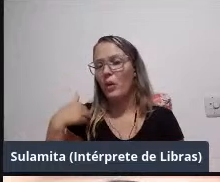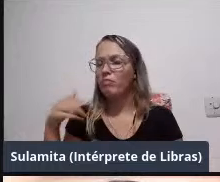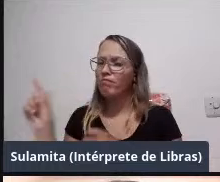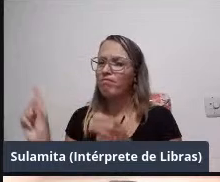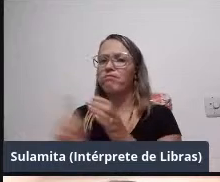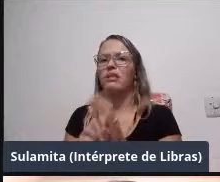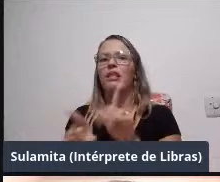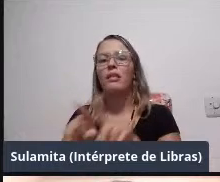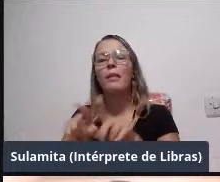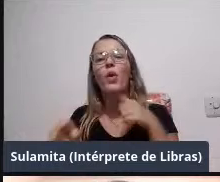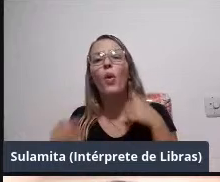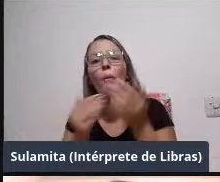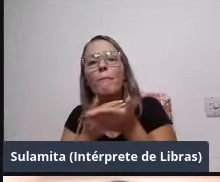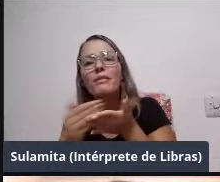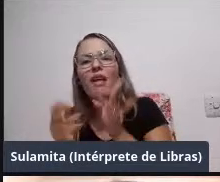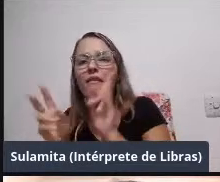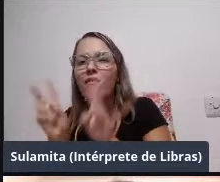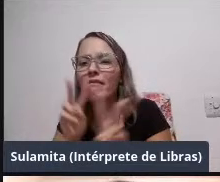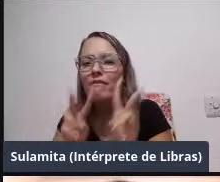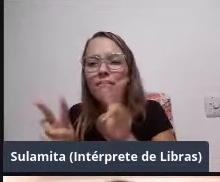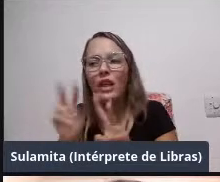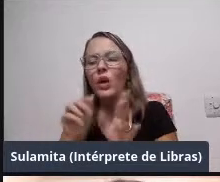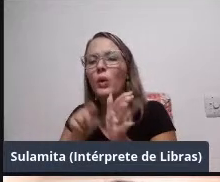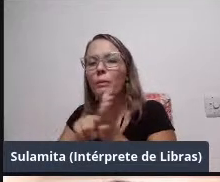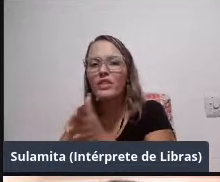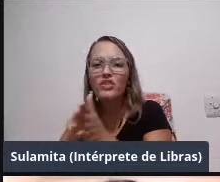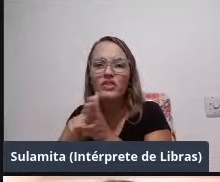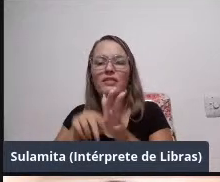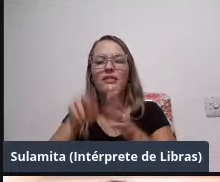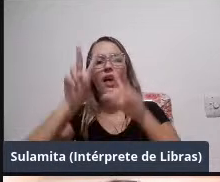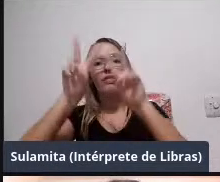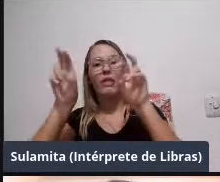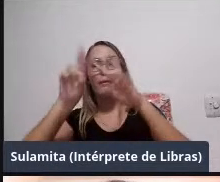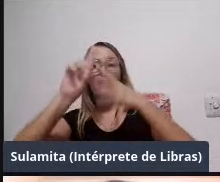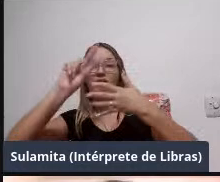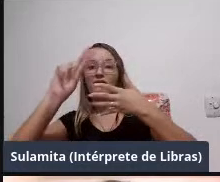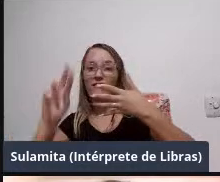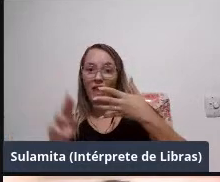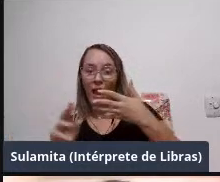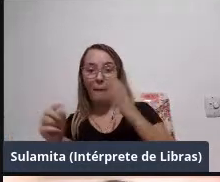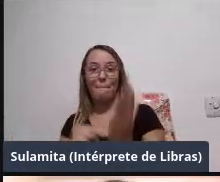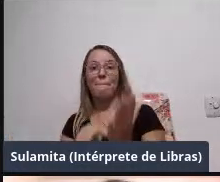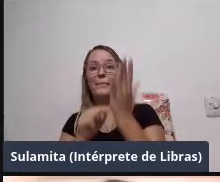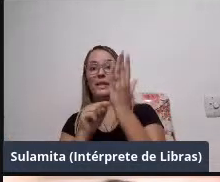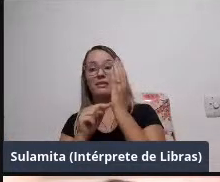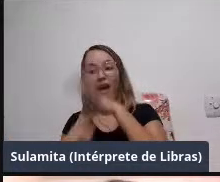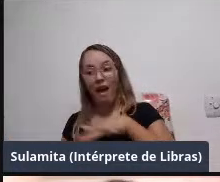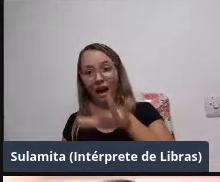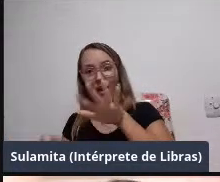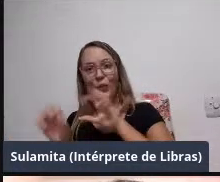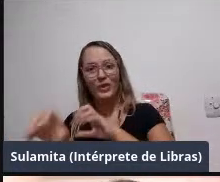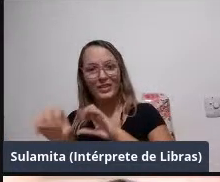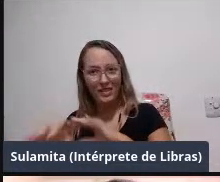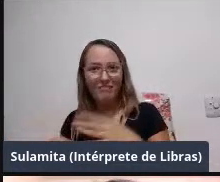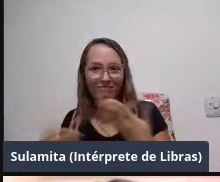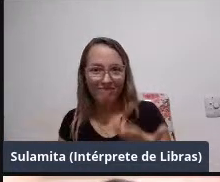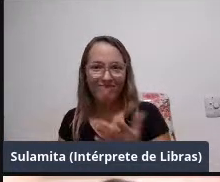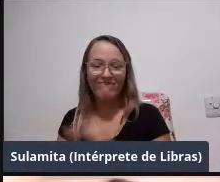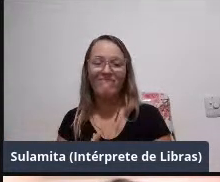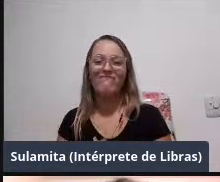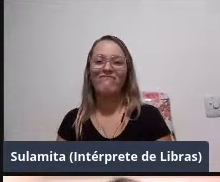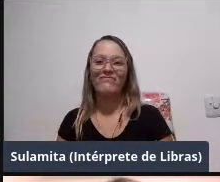ver, né, muitas pesquisas sobre temas variados que estavam aparecendo naquele momento no campo da história da educação.